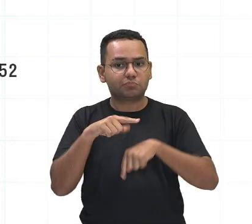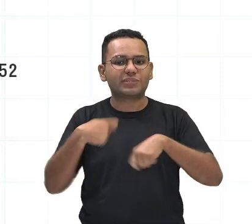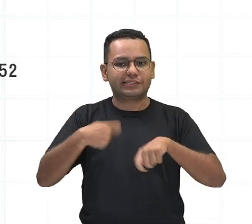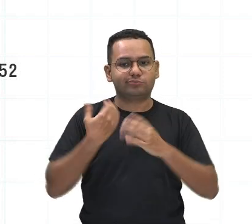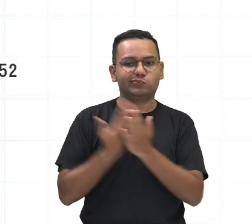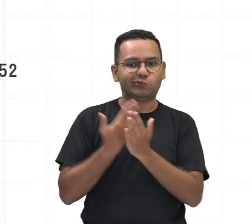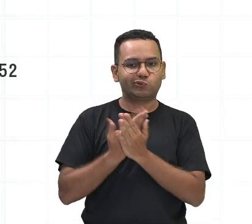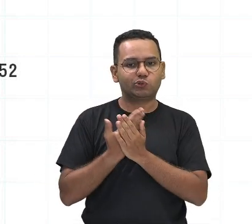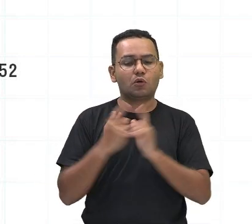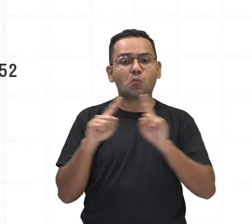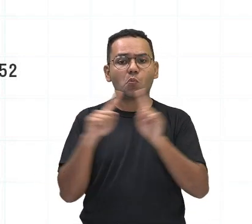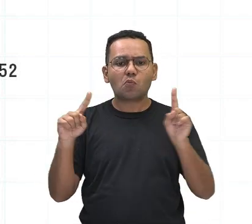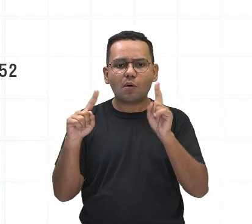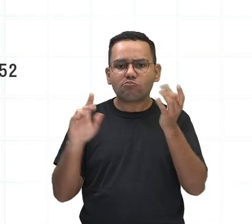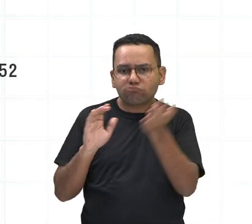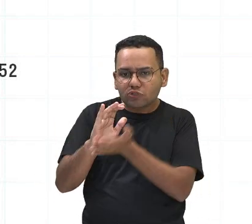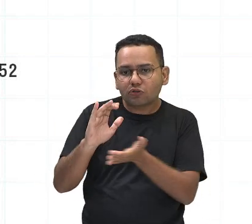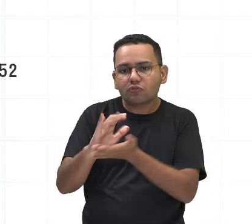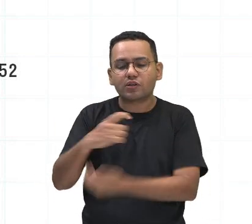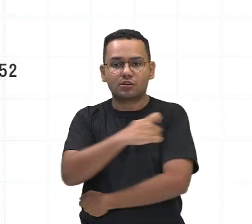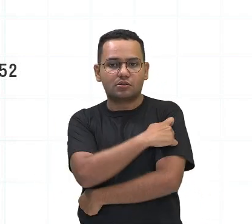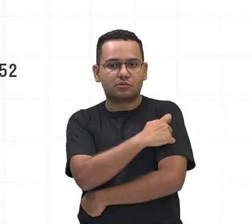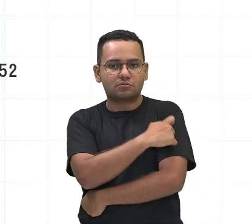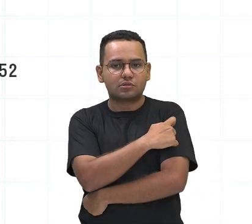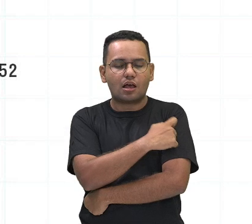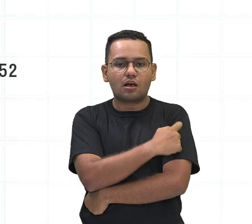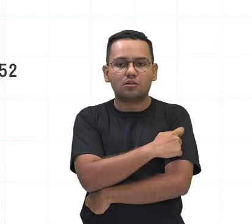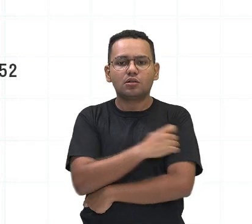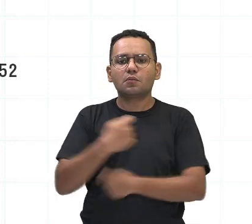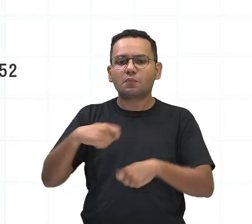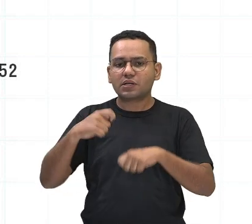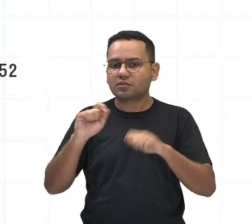filhos, honrar os pais,